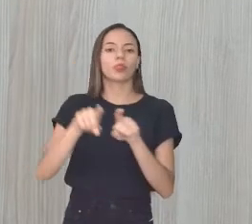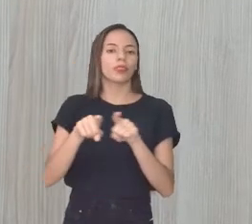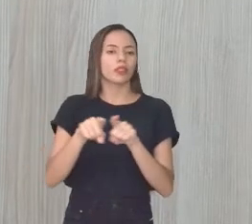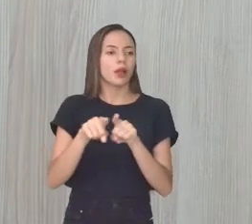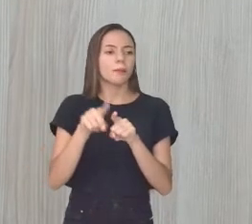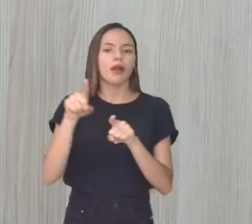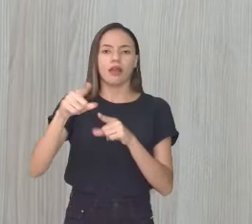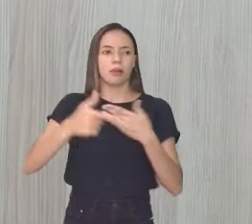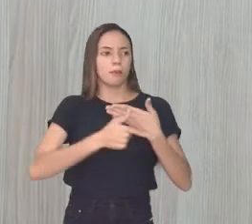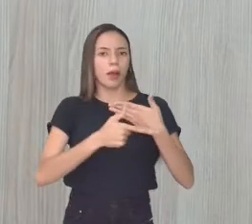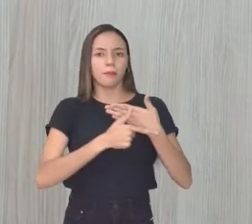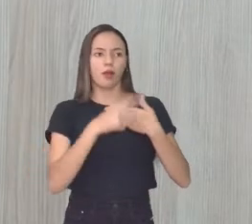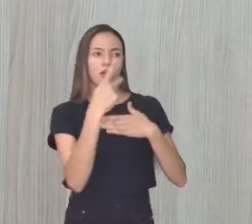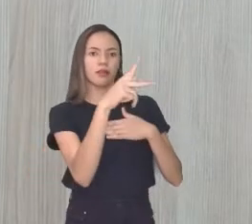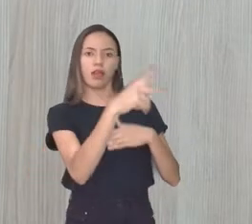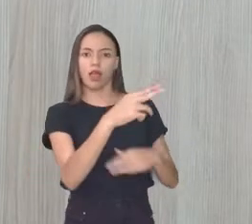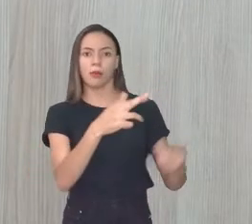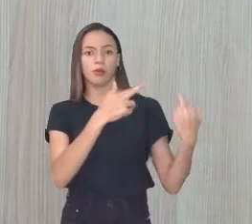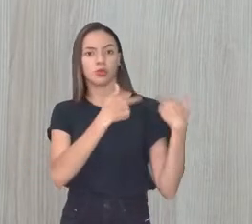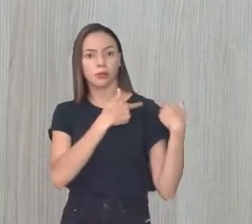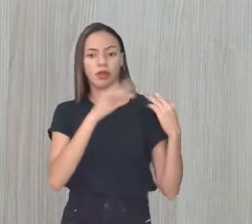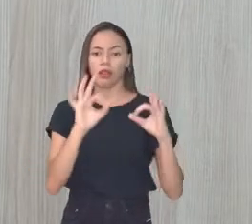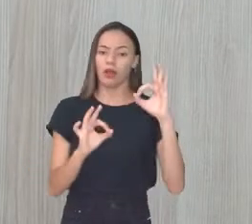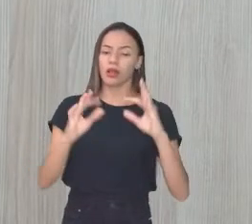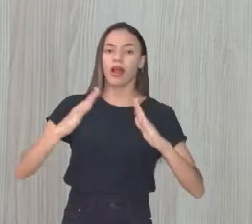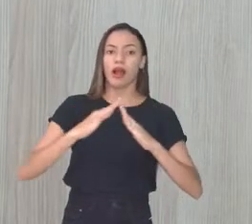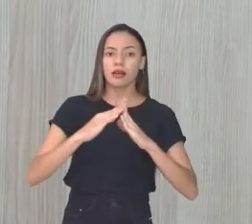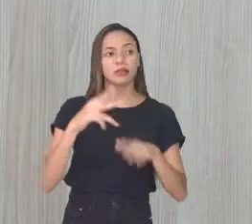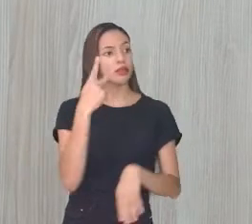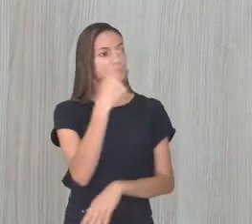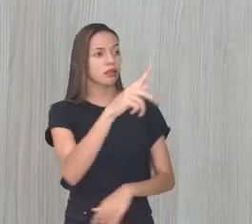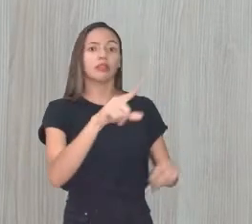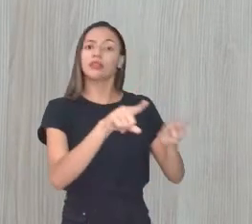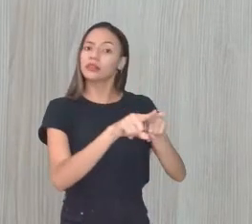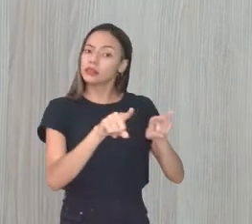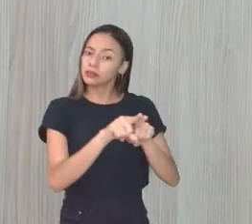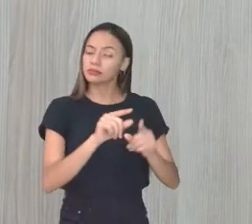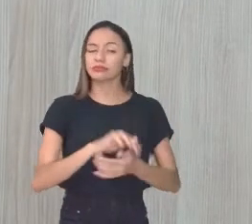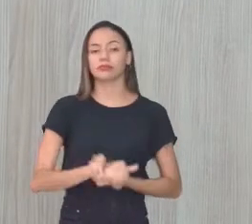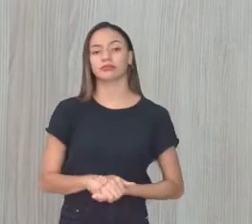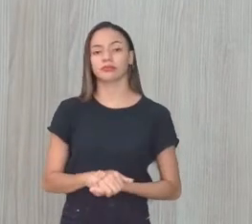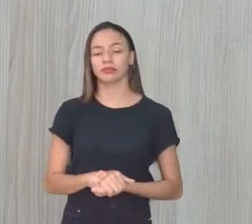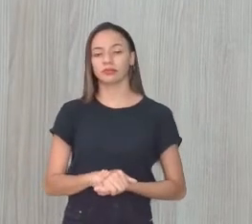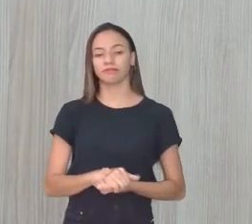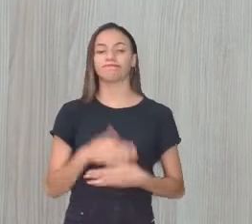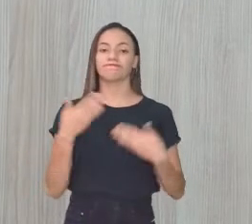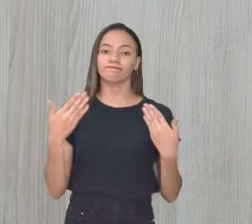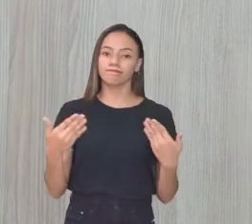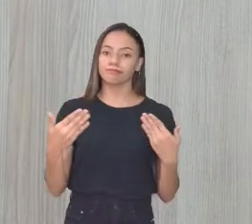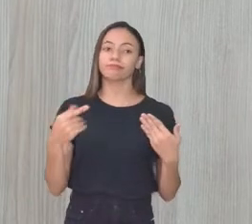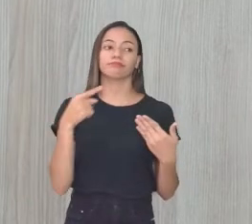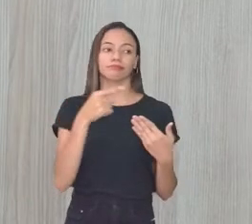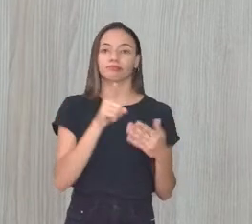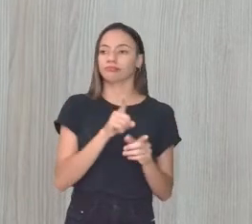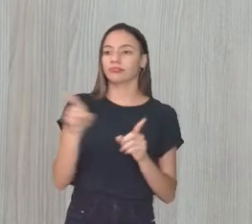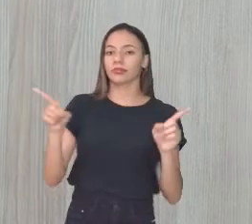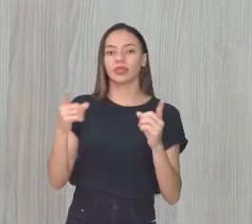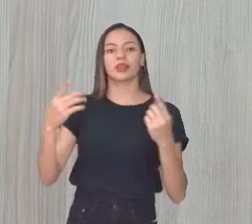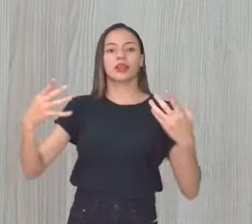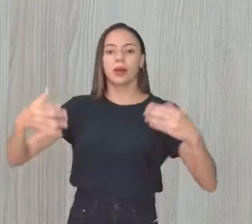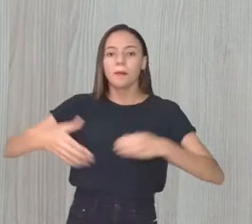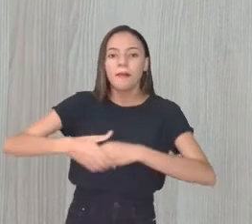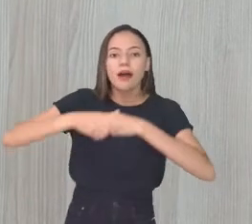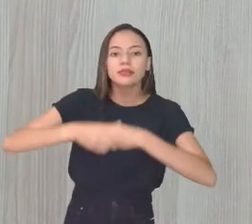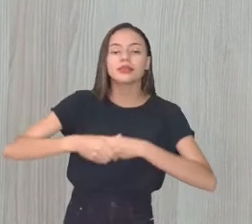daquele papel, daquelas obrigações, também é dele, e aí está, né, sendo parceiro. Mas ainda